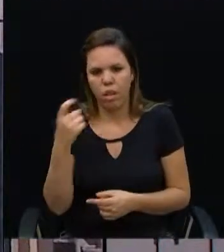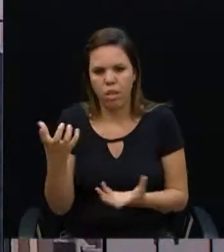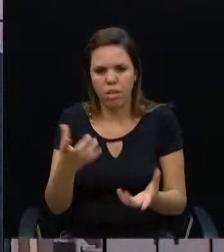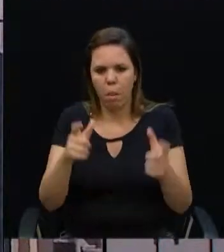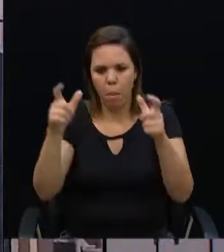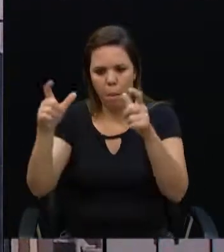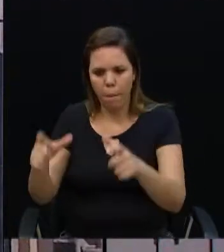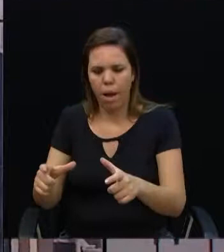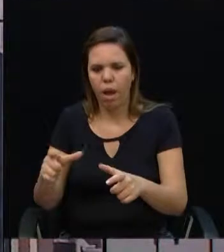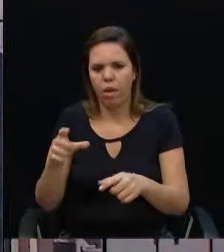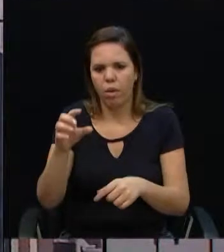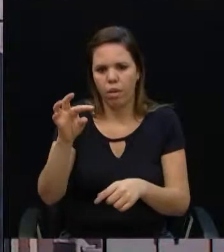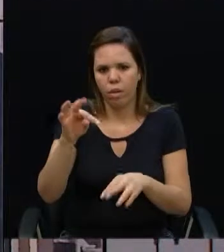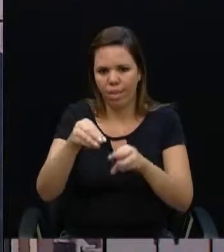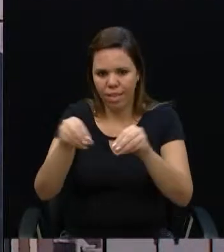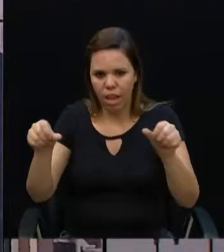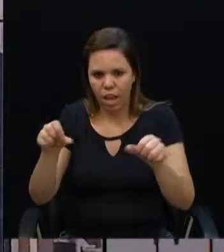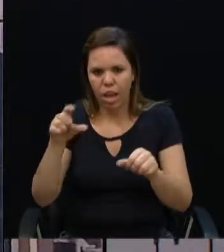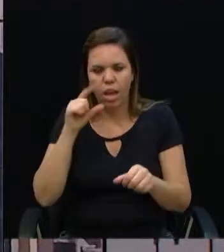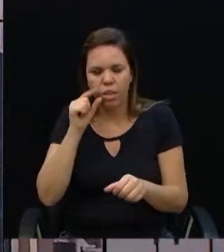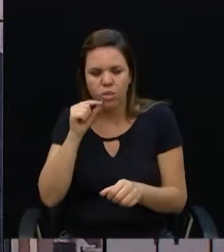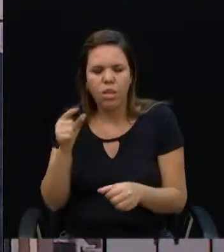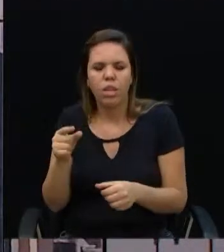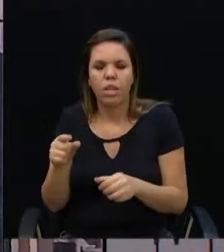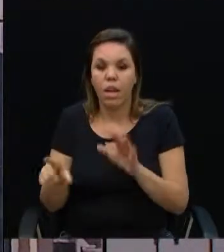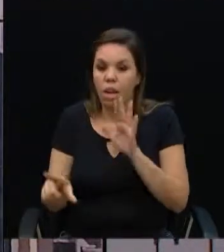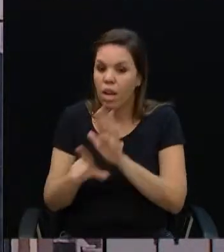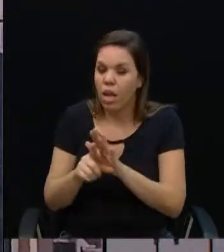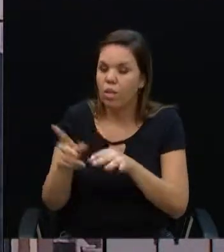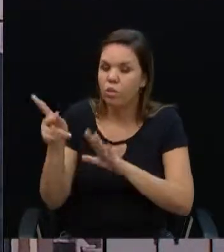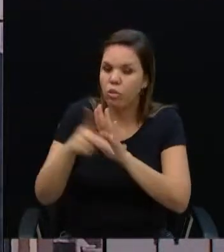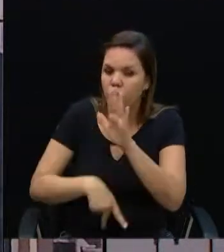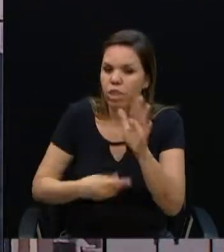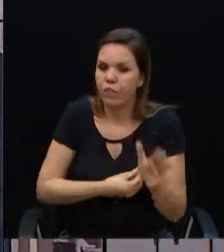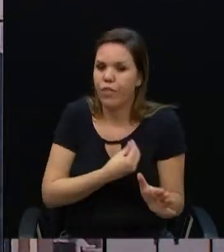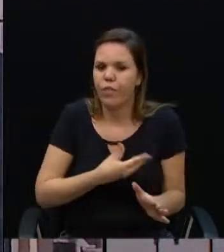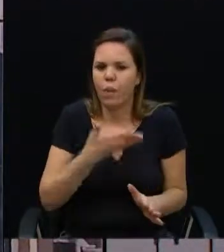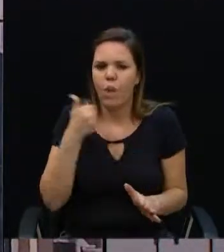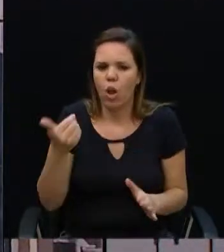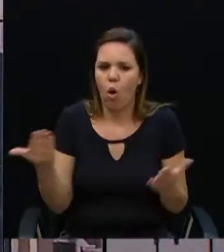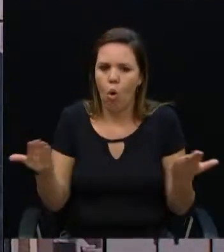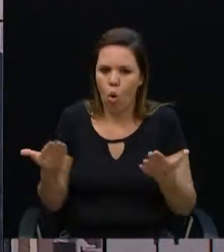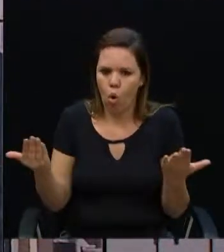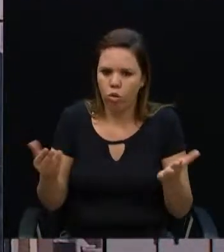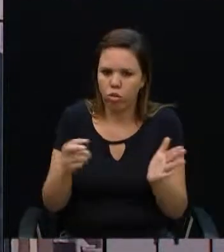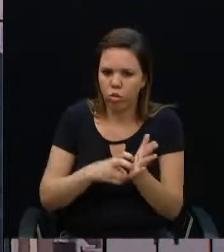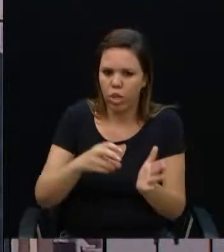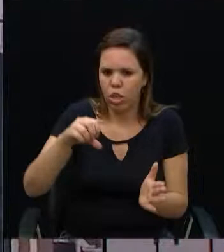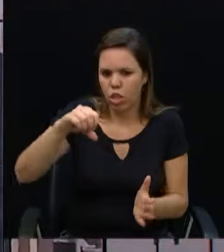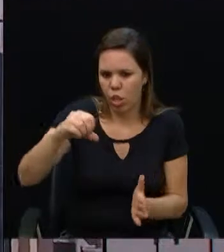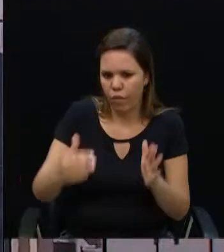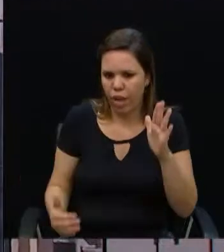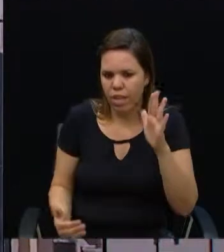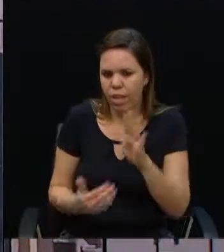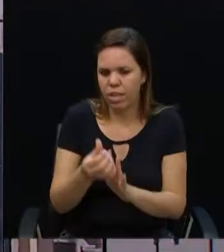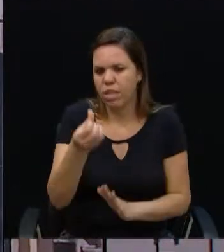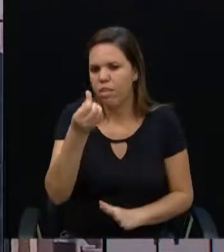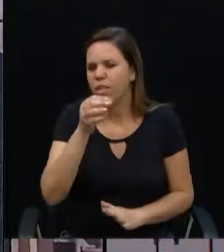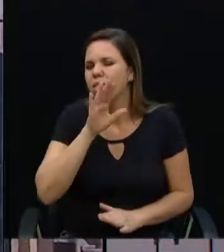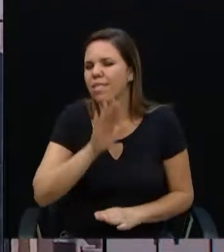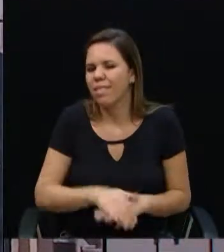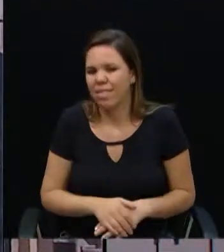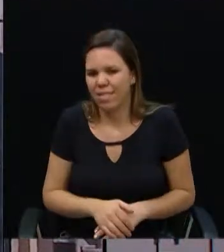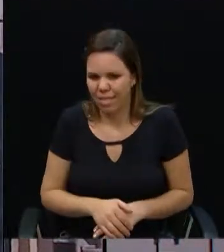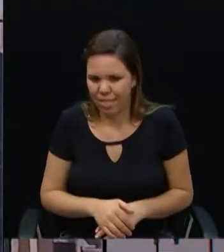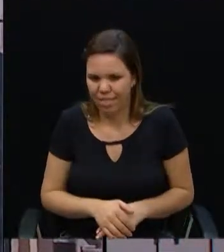das Andorinhas, por meio do projeto Viva Melhor, está realizando hoje, das 9 horas da manhã às 6 horas